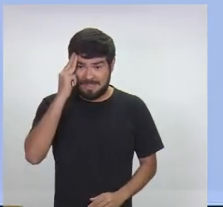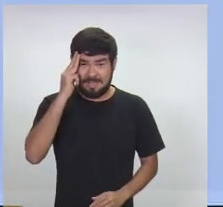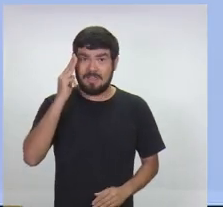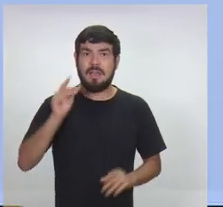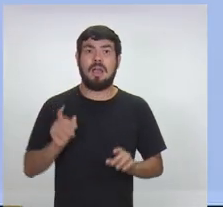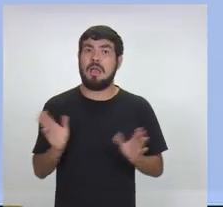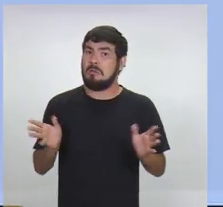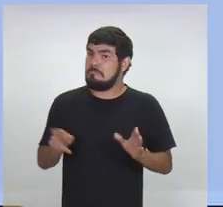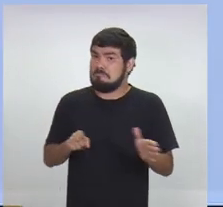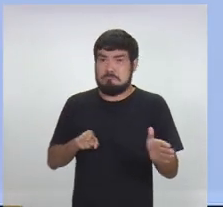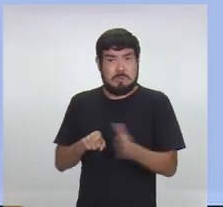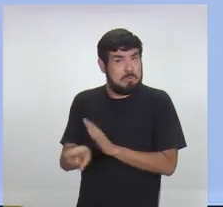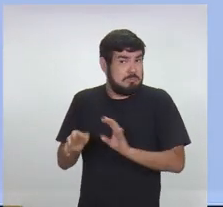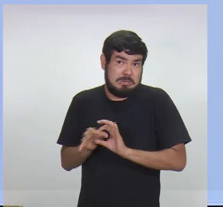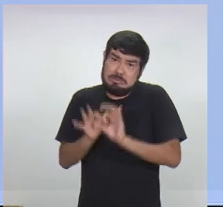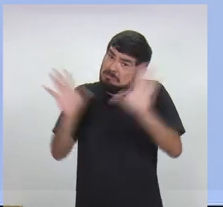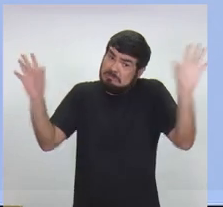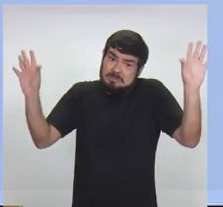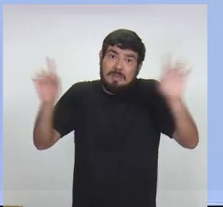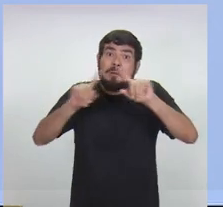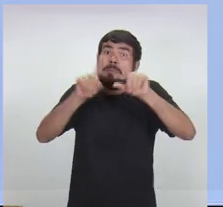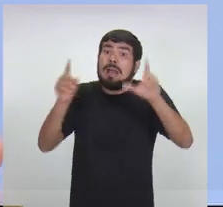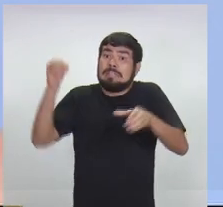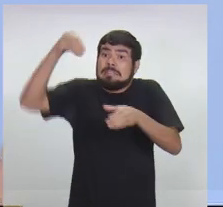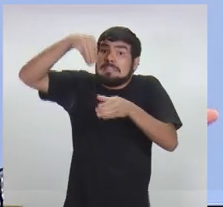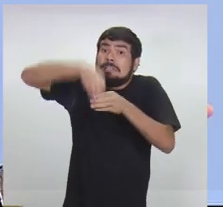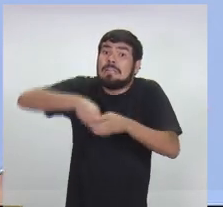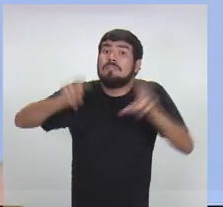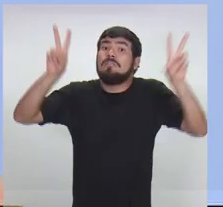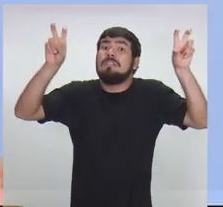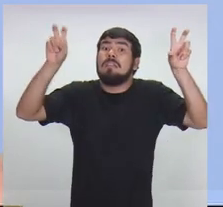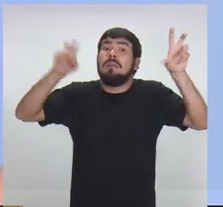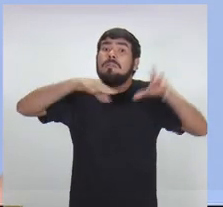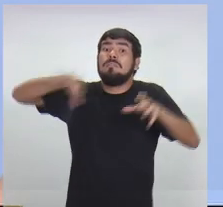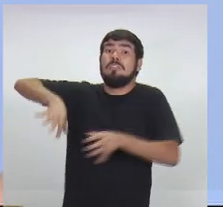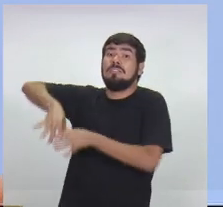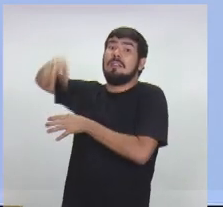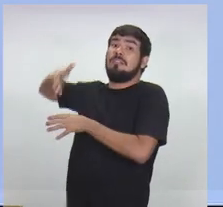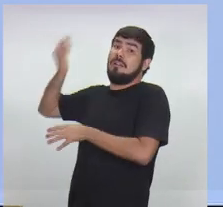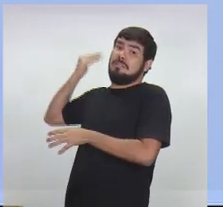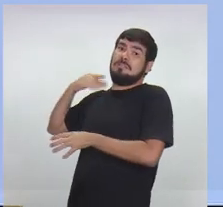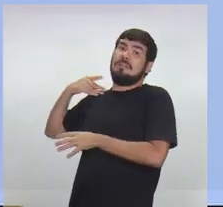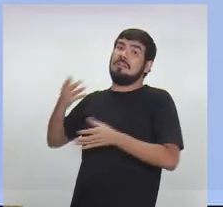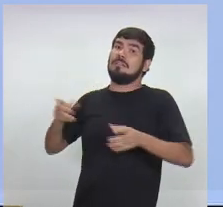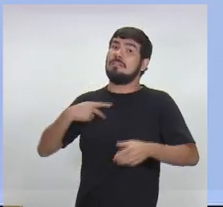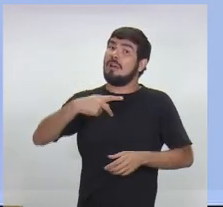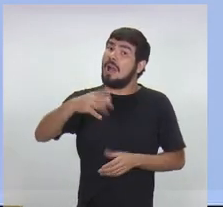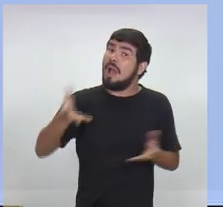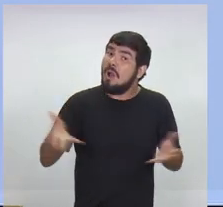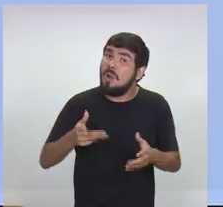livre mas tem que ser dentro do tema que foi sorteado no caso do senhor agora emprego e renda